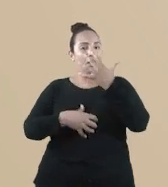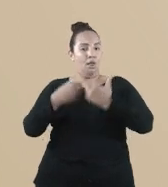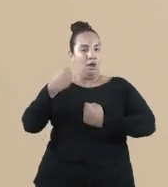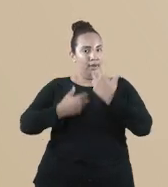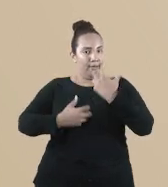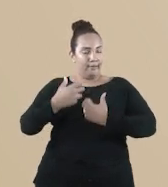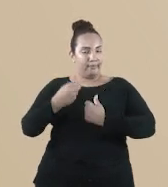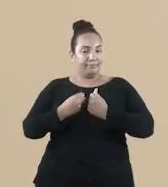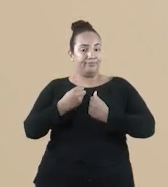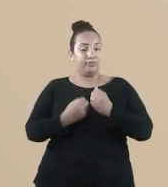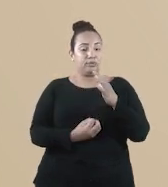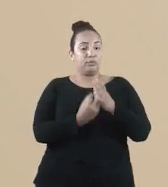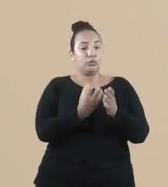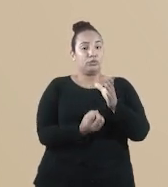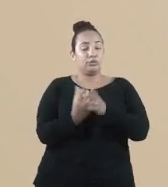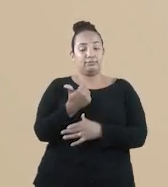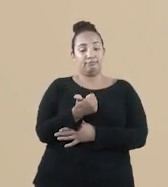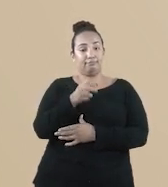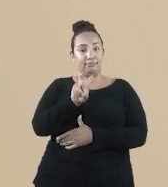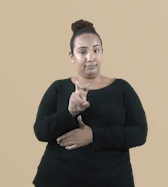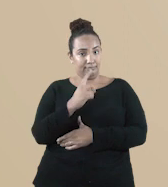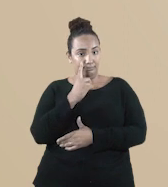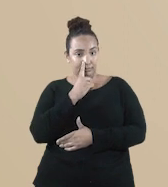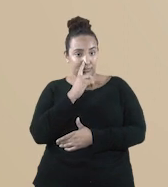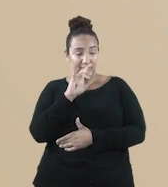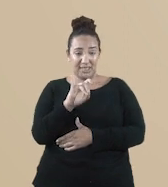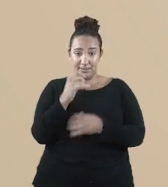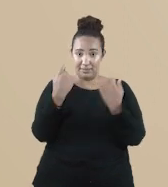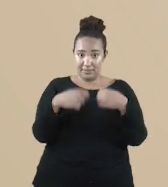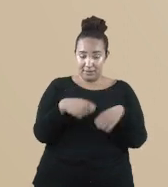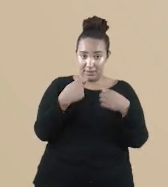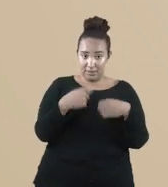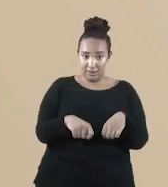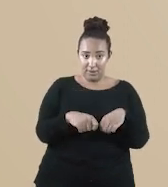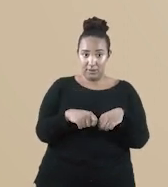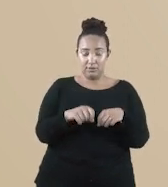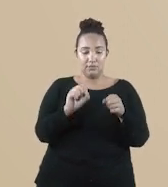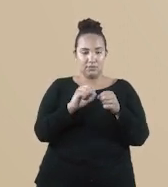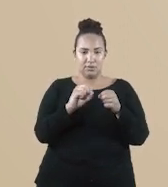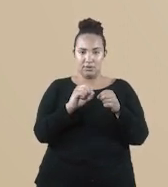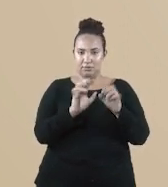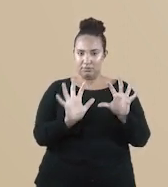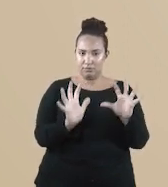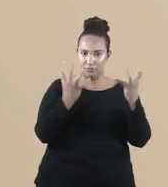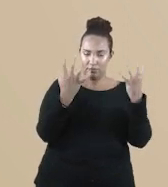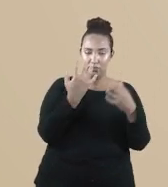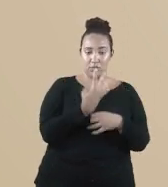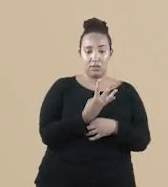de leite para fazer 15 biscoitos. Se Luísa precisa fazer, para uma